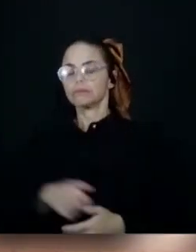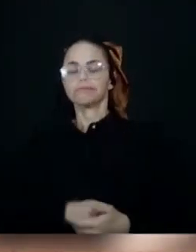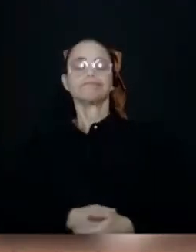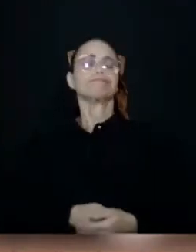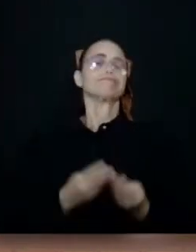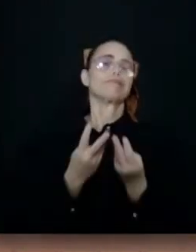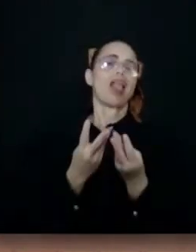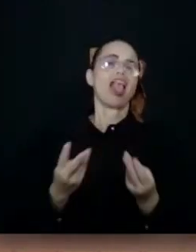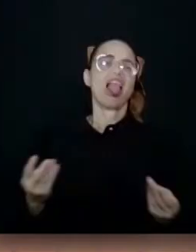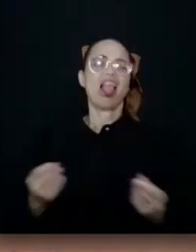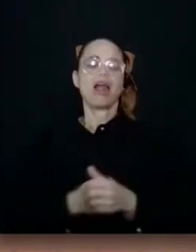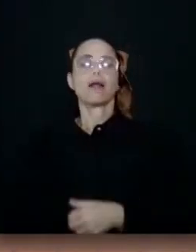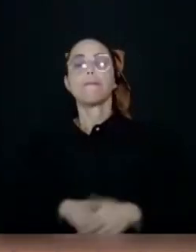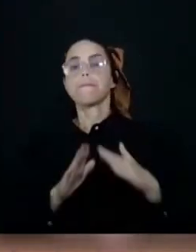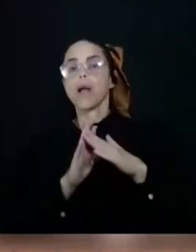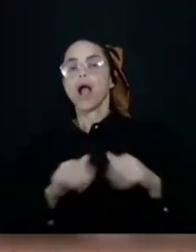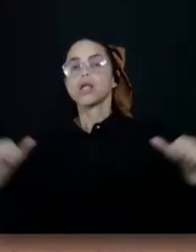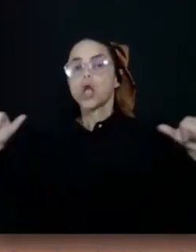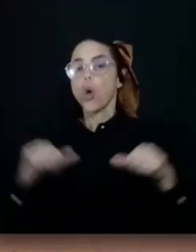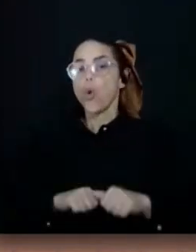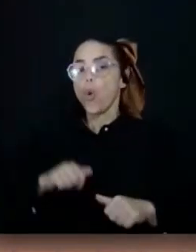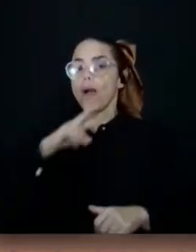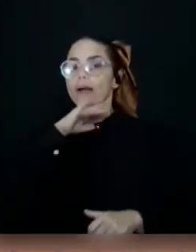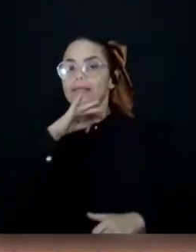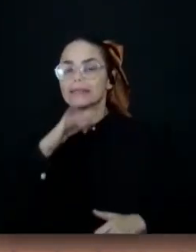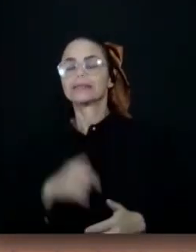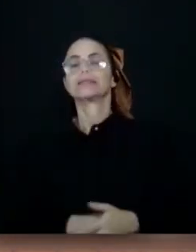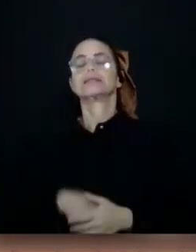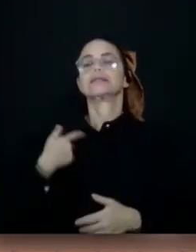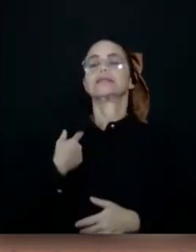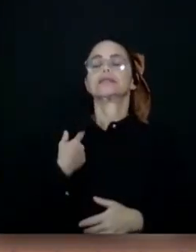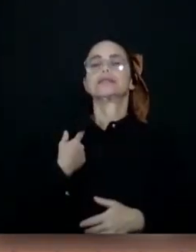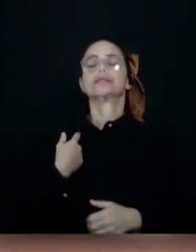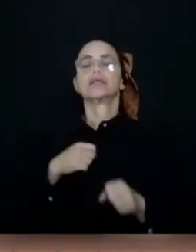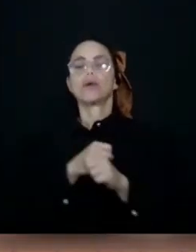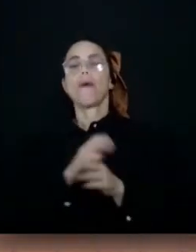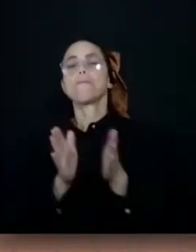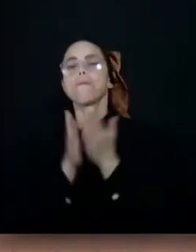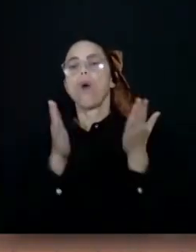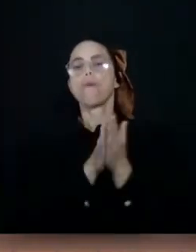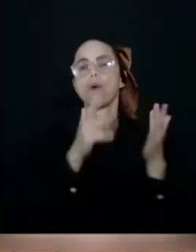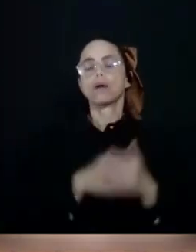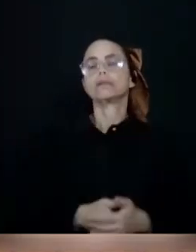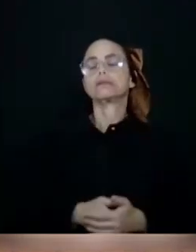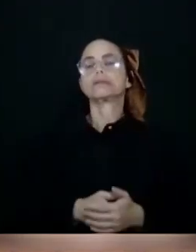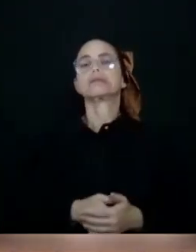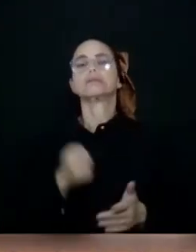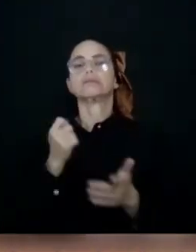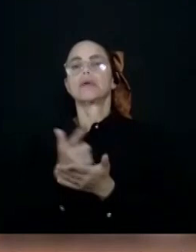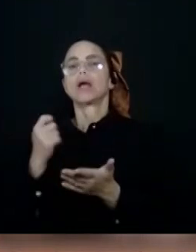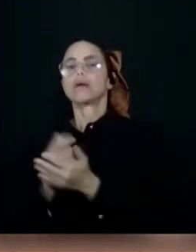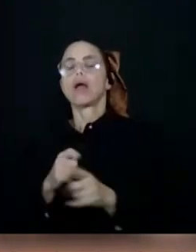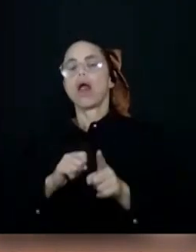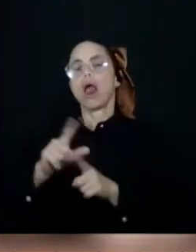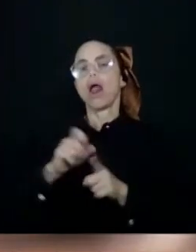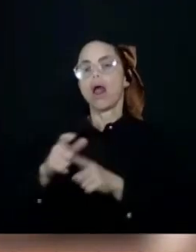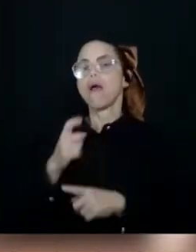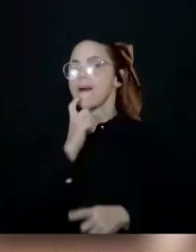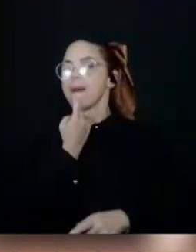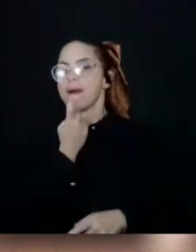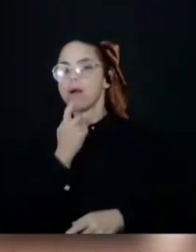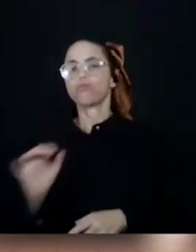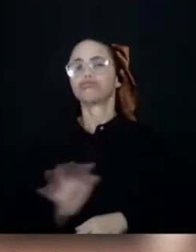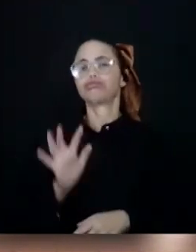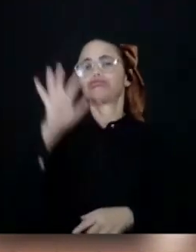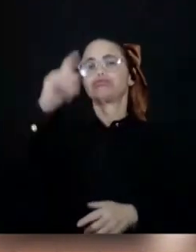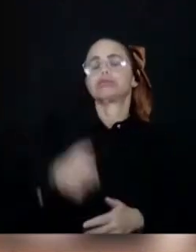precariedade de moradia, ainda numa situação de vulnerabilidade social muito grande, pagando aluguéis caros. Campinas é uma cidade, especialmente, que tem